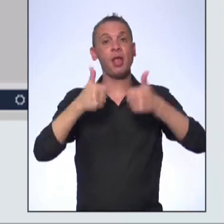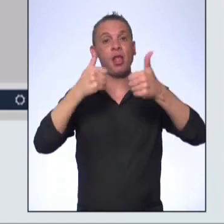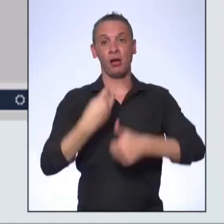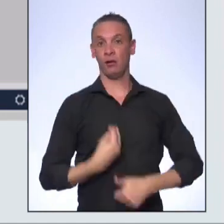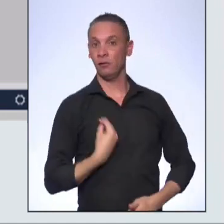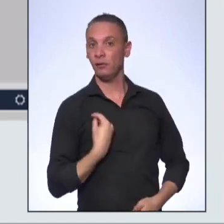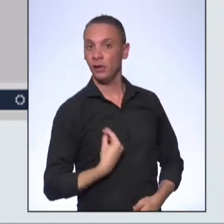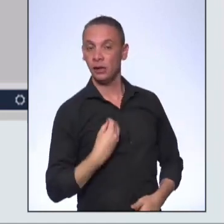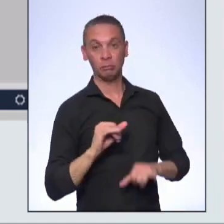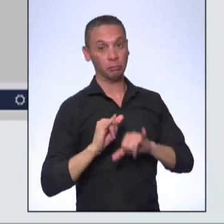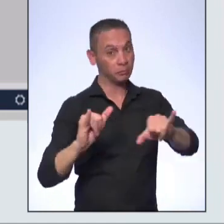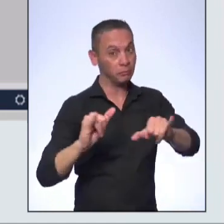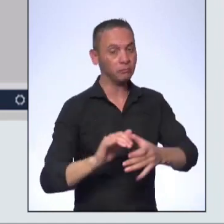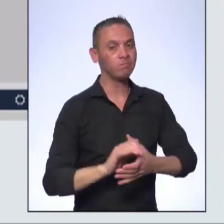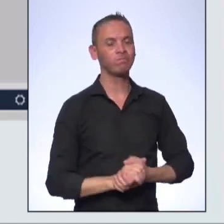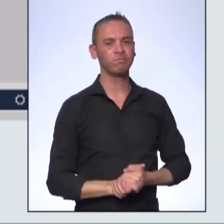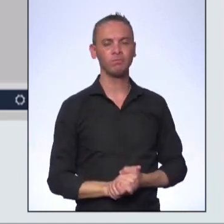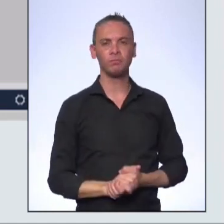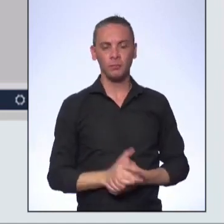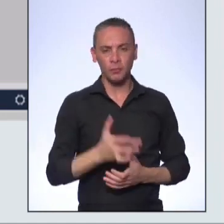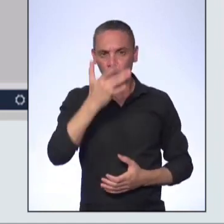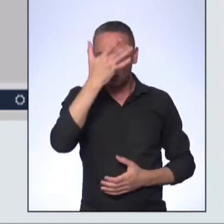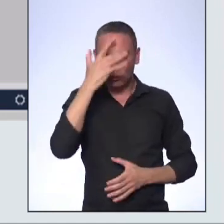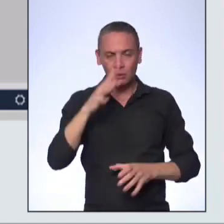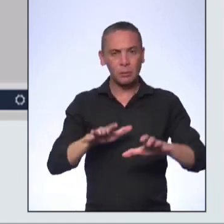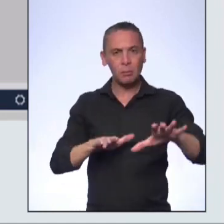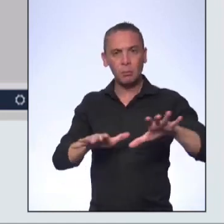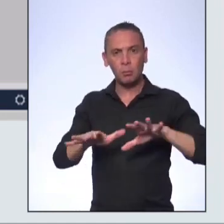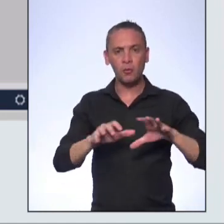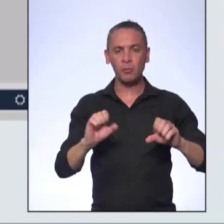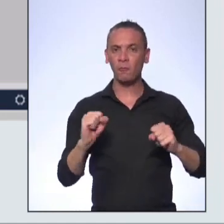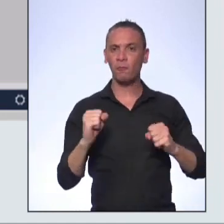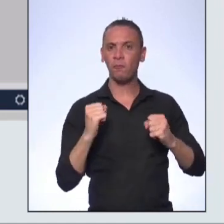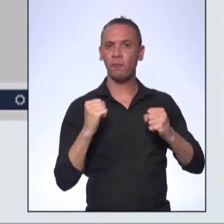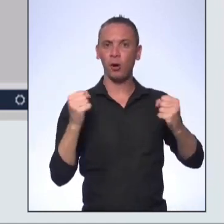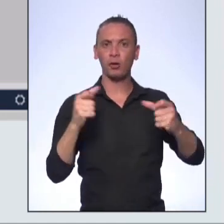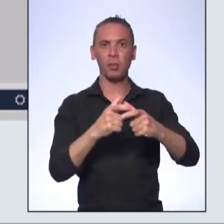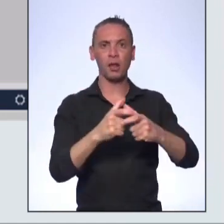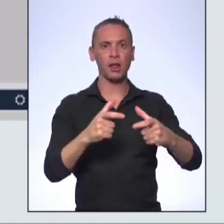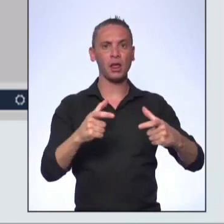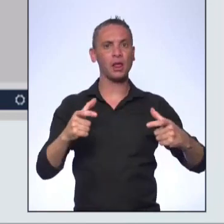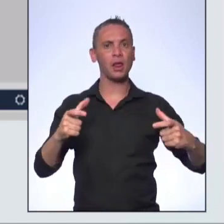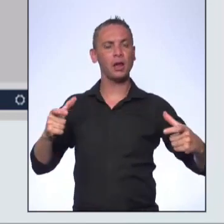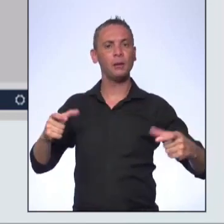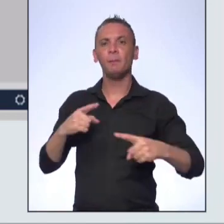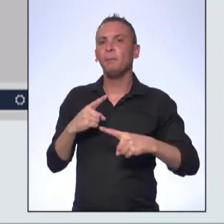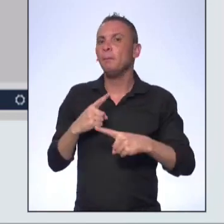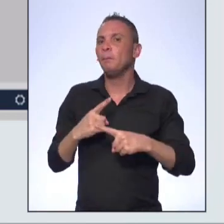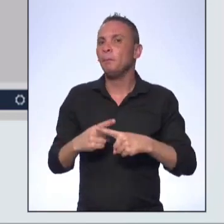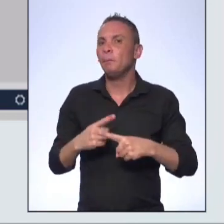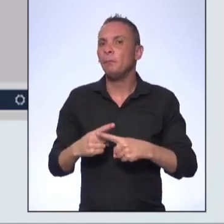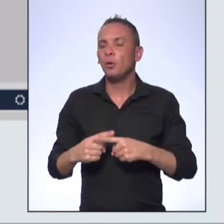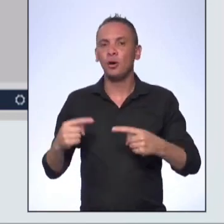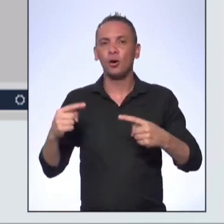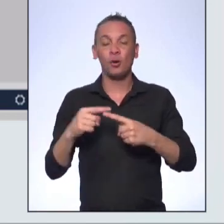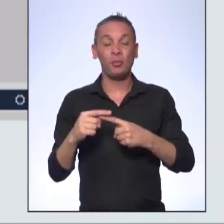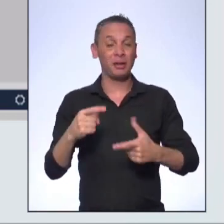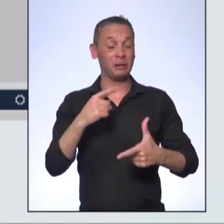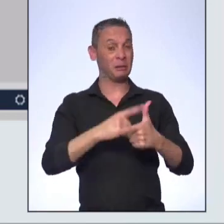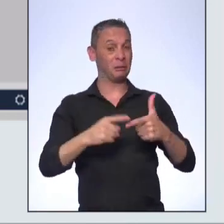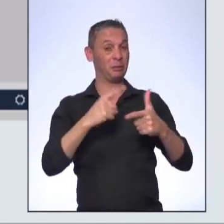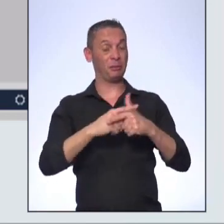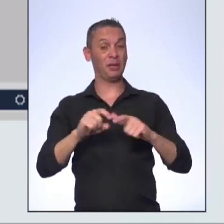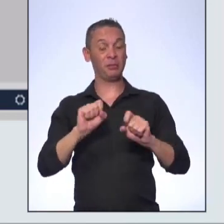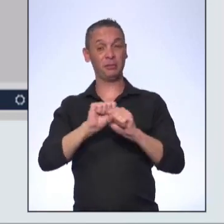vida. A força dos movimentos messiânicos se deve, em grande parte, a um contexto de crise social em